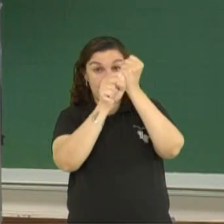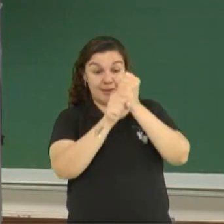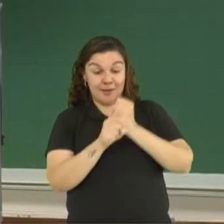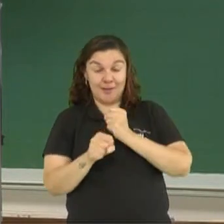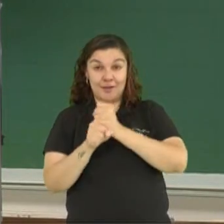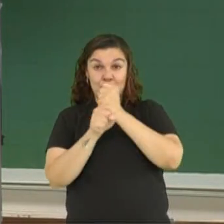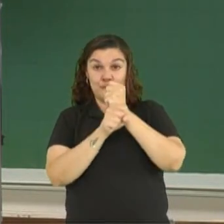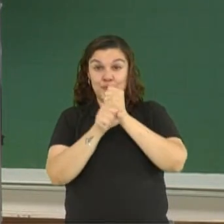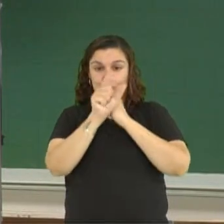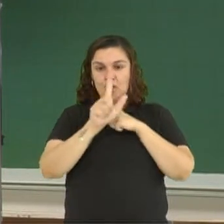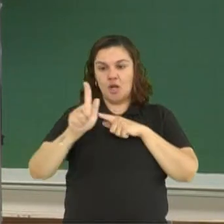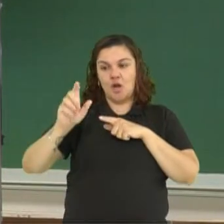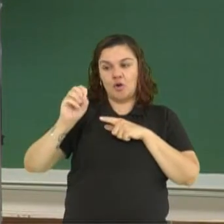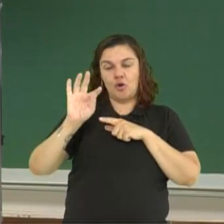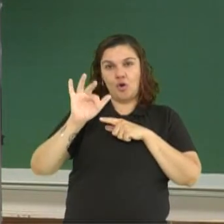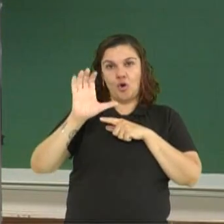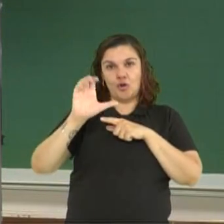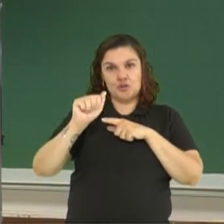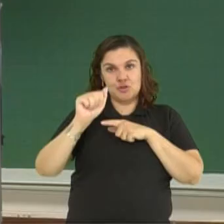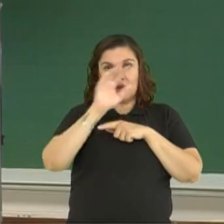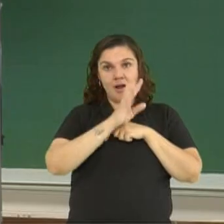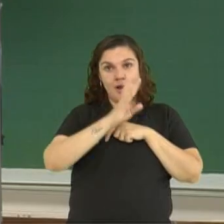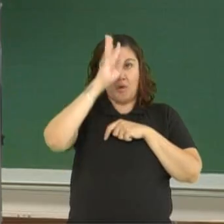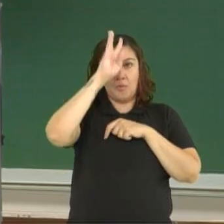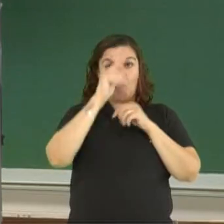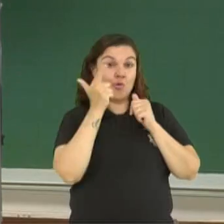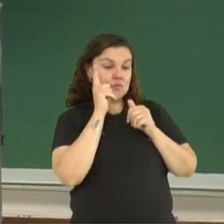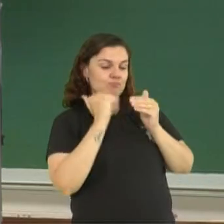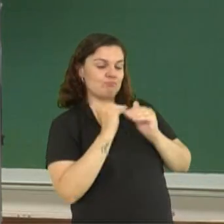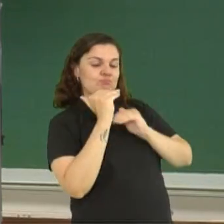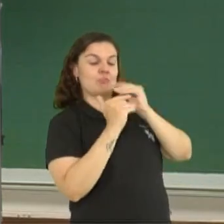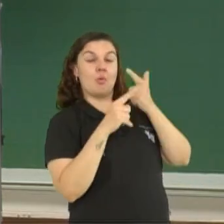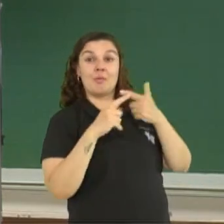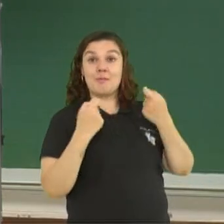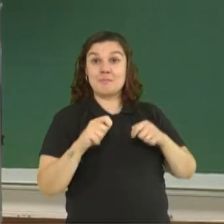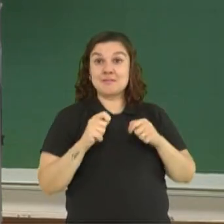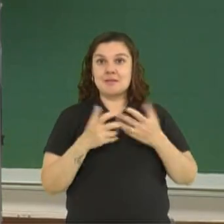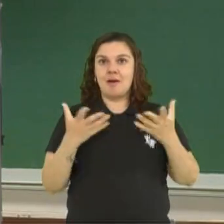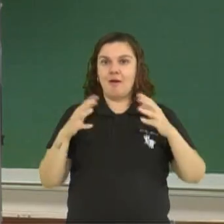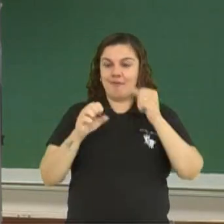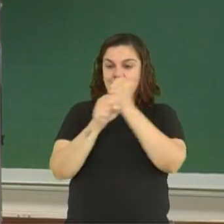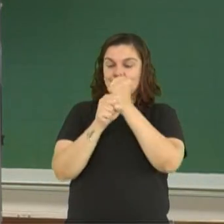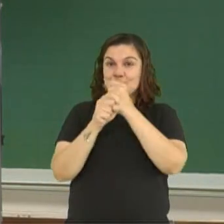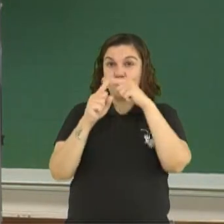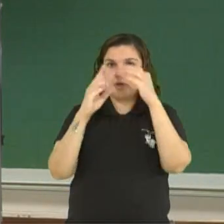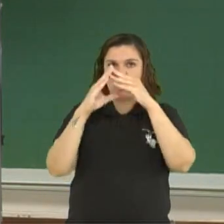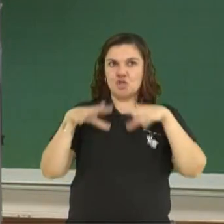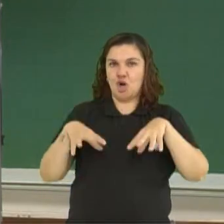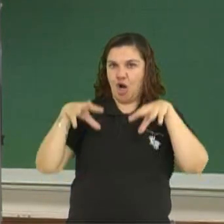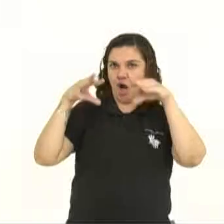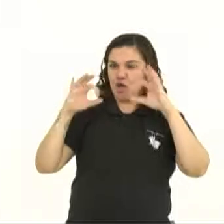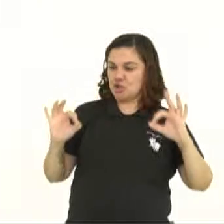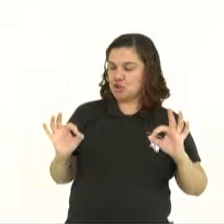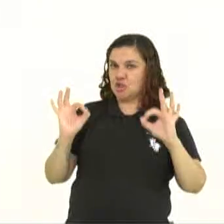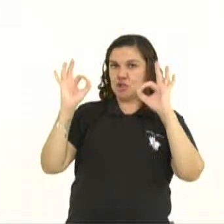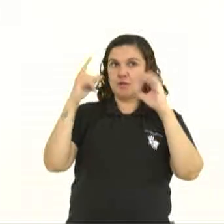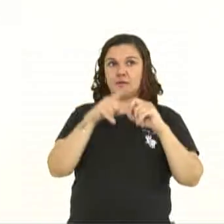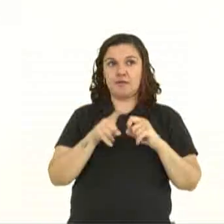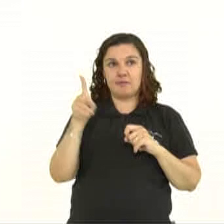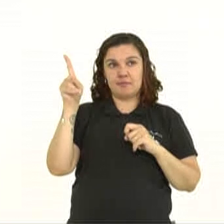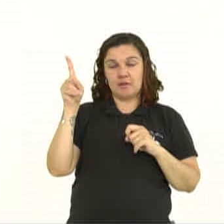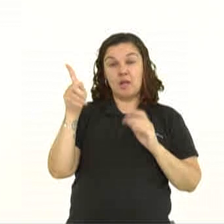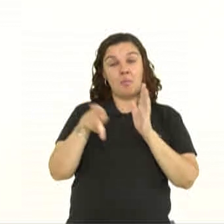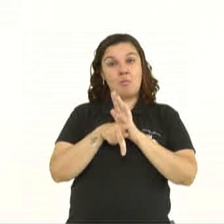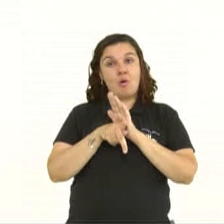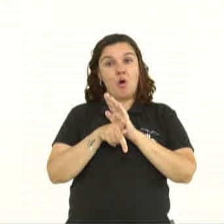evidenciando a titulação religiosa, ela conseguiu desenvolver, porque precisava dos templos grandes. E nós vimos, por exemplo, essa arte gótica aqui, que é o